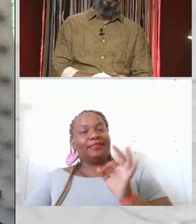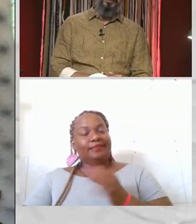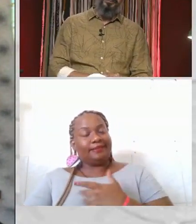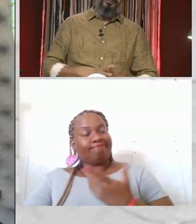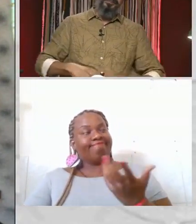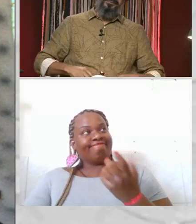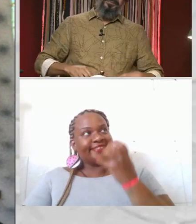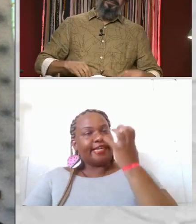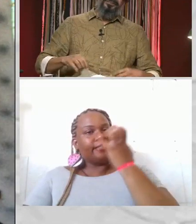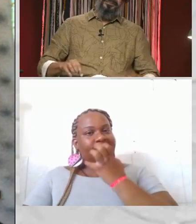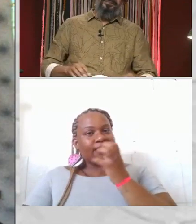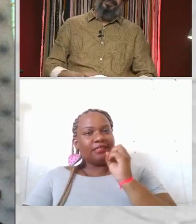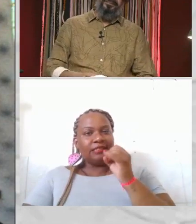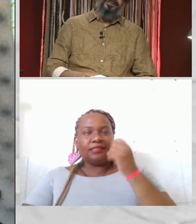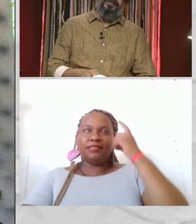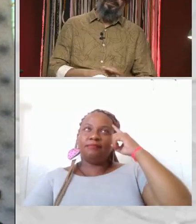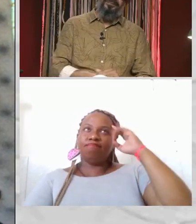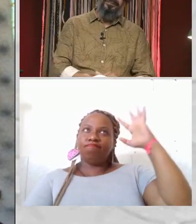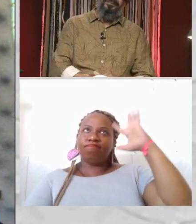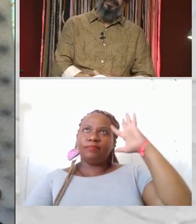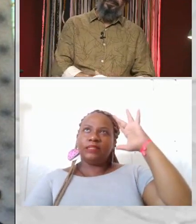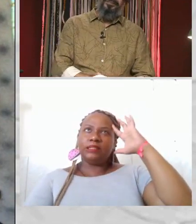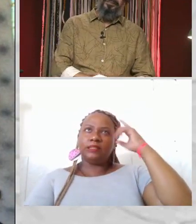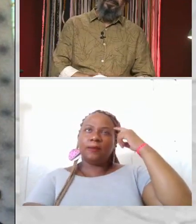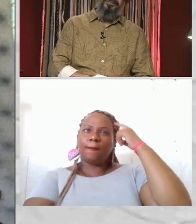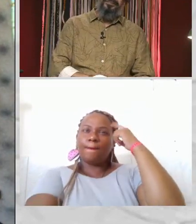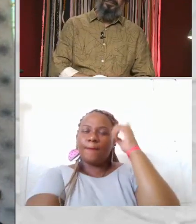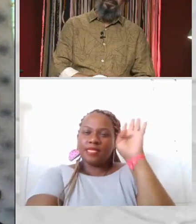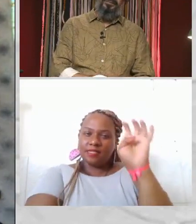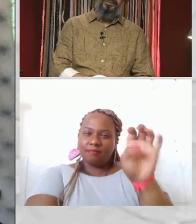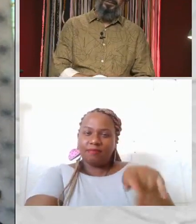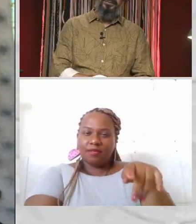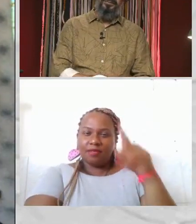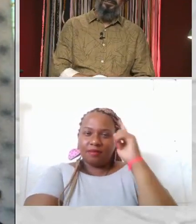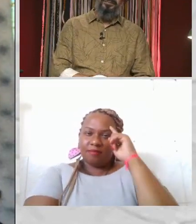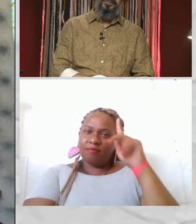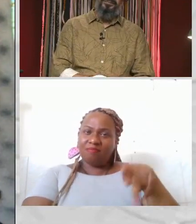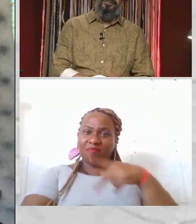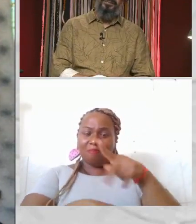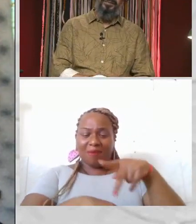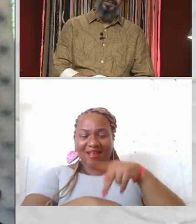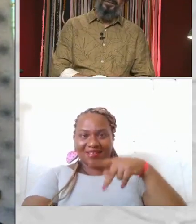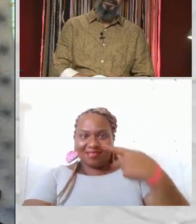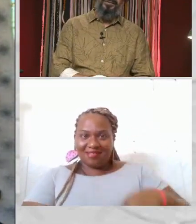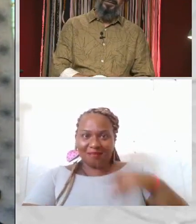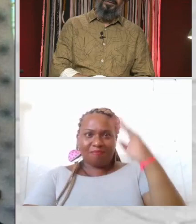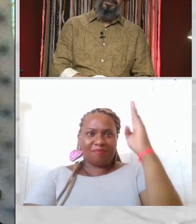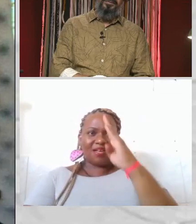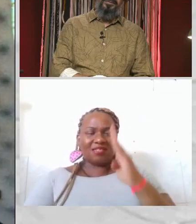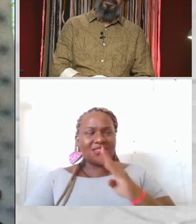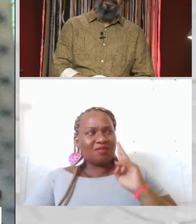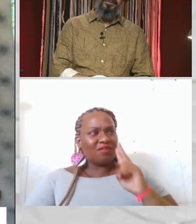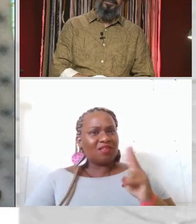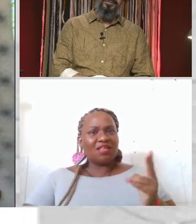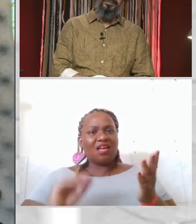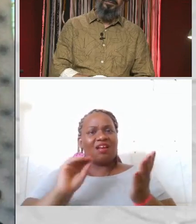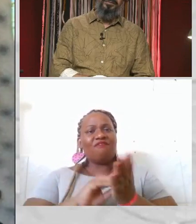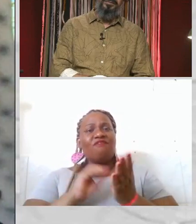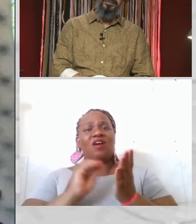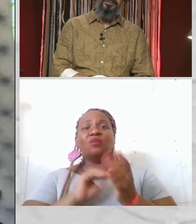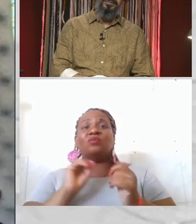isso friamente, você entende que o nosso país tem um grande déficit. Um déficit de olhar para a